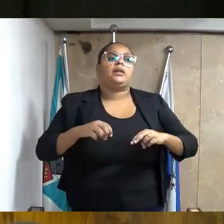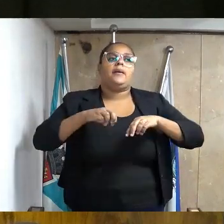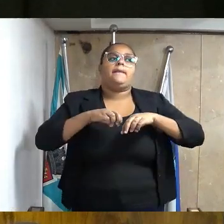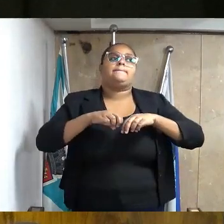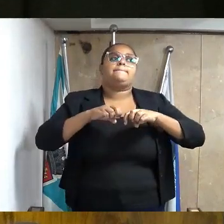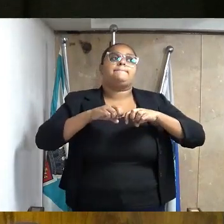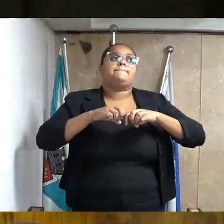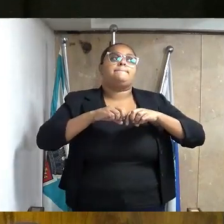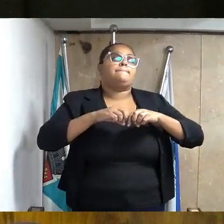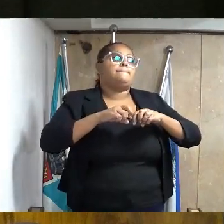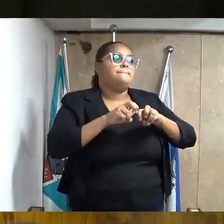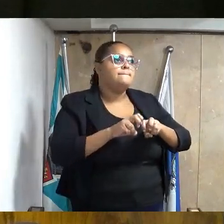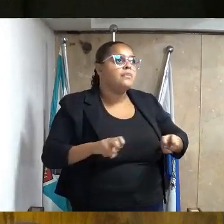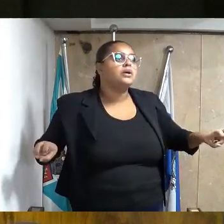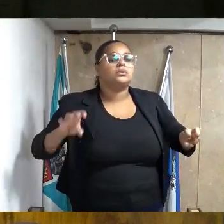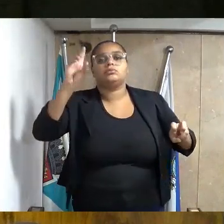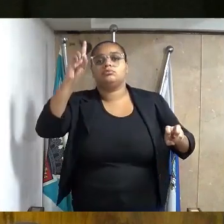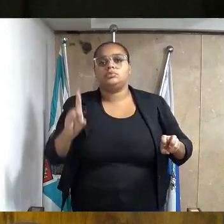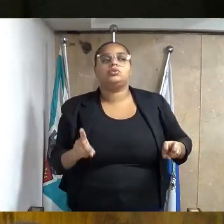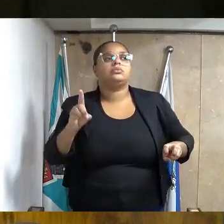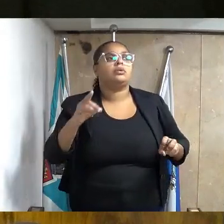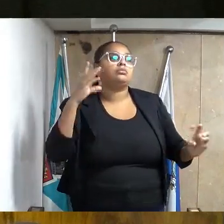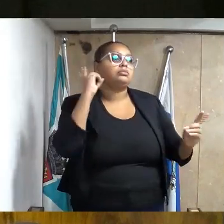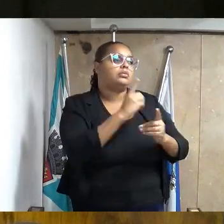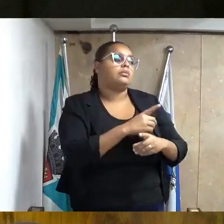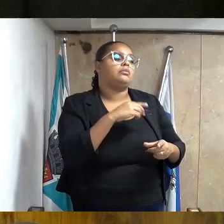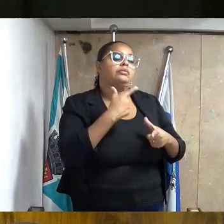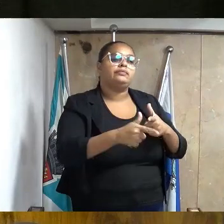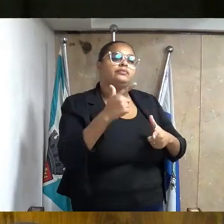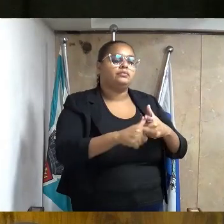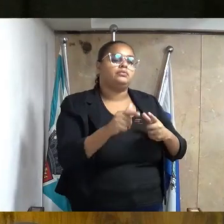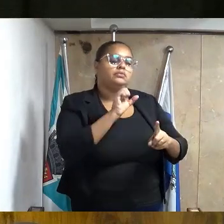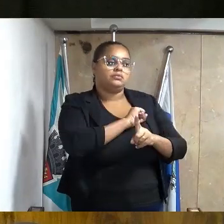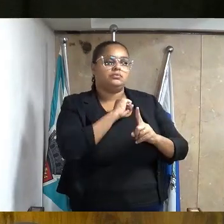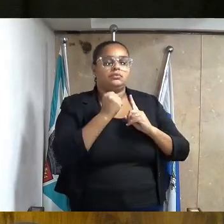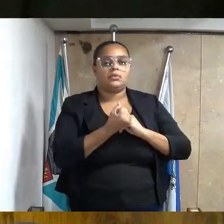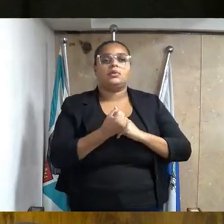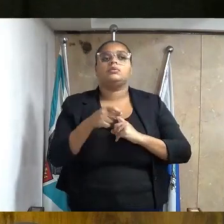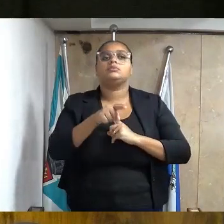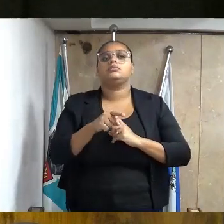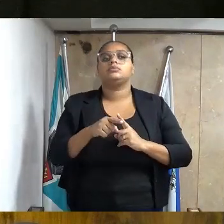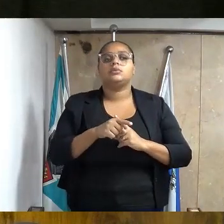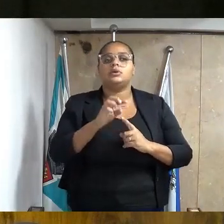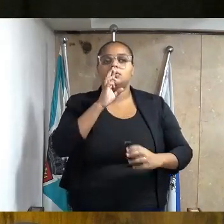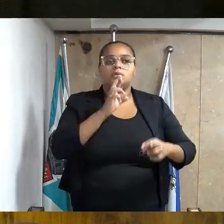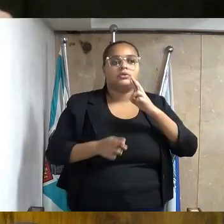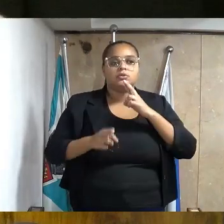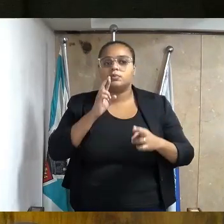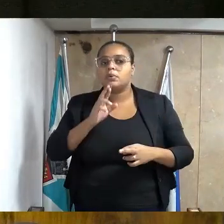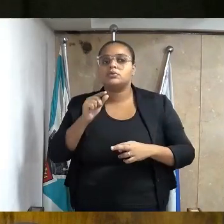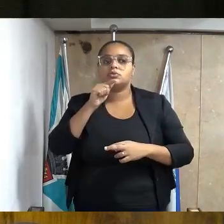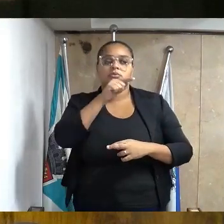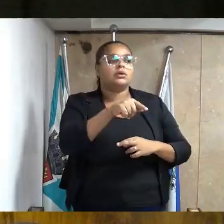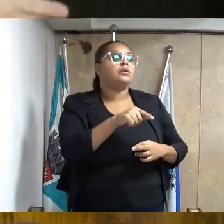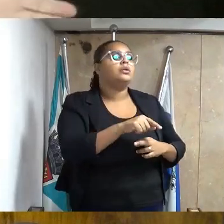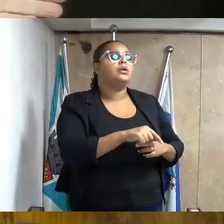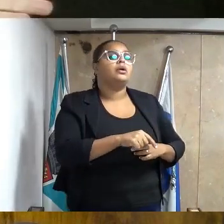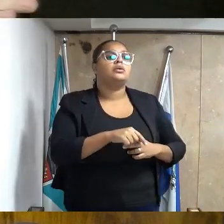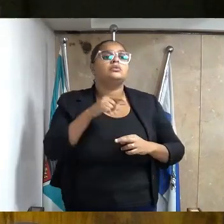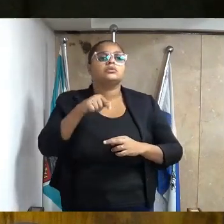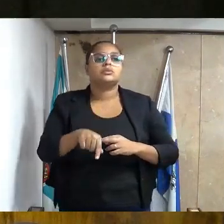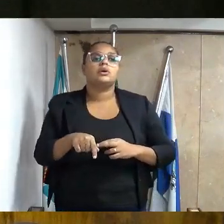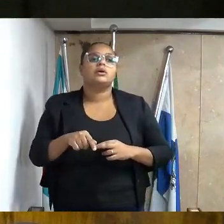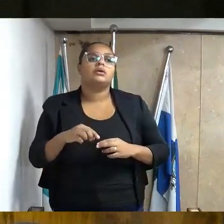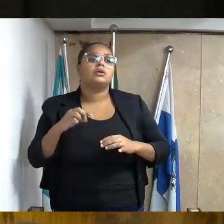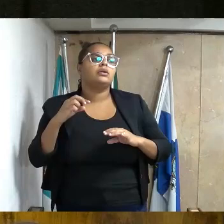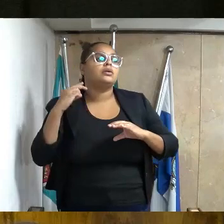diretora, que vai ao encontro dos problemas sociais da cidade e a resposta que a Câmara dá é uma resposta